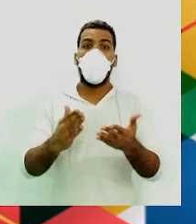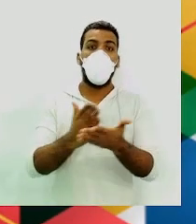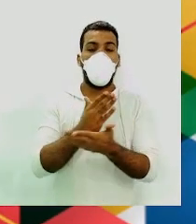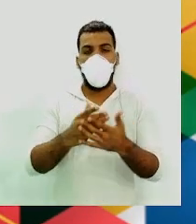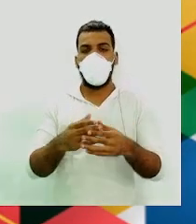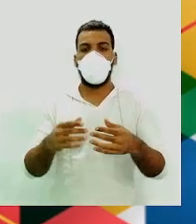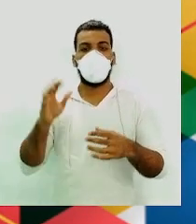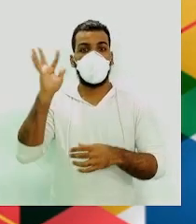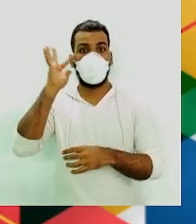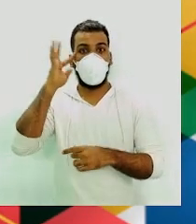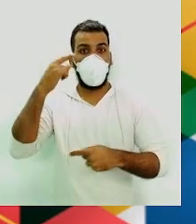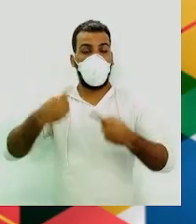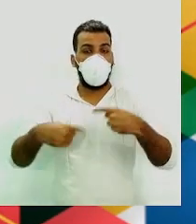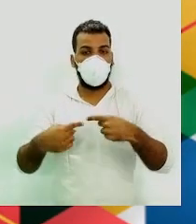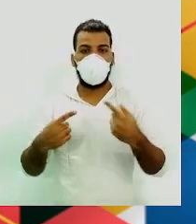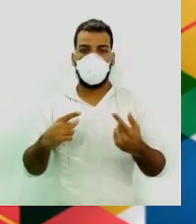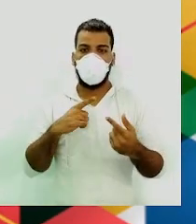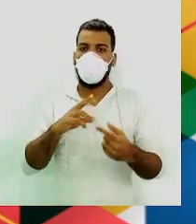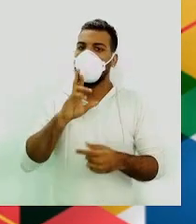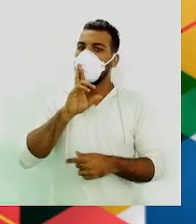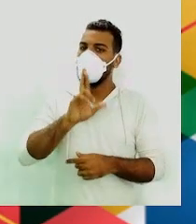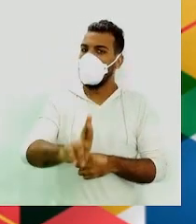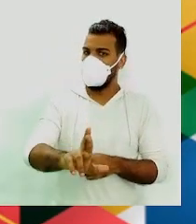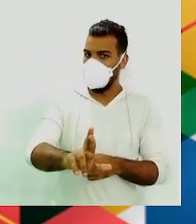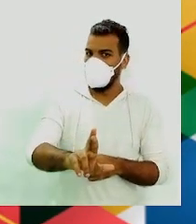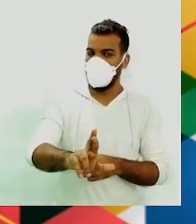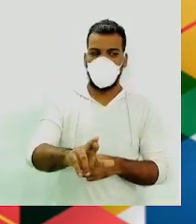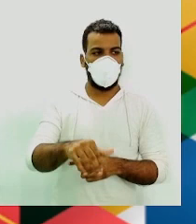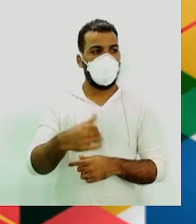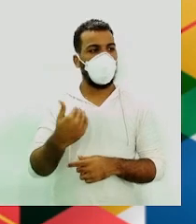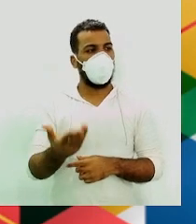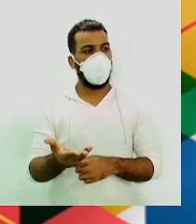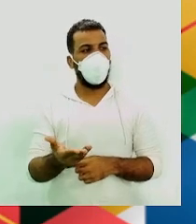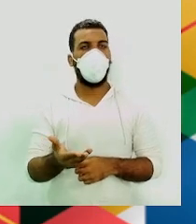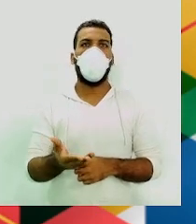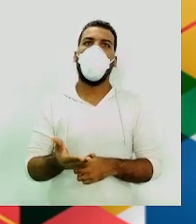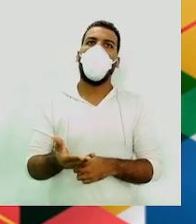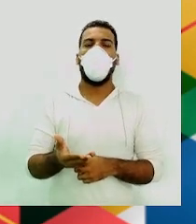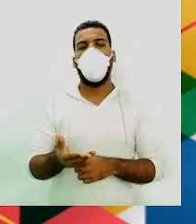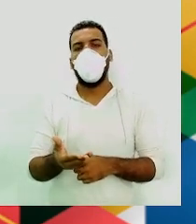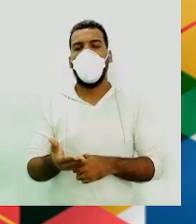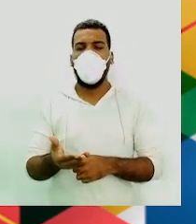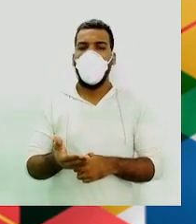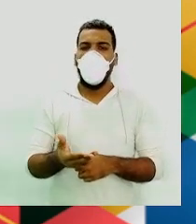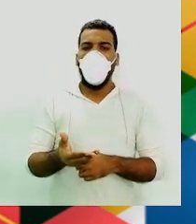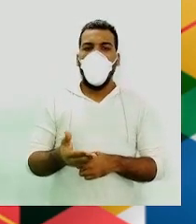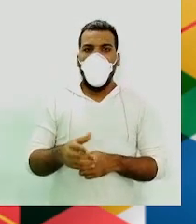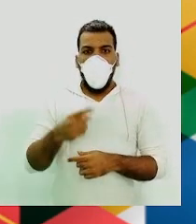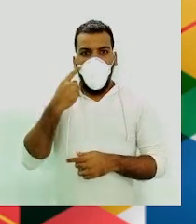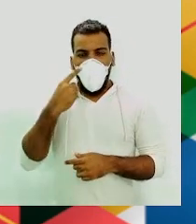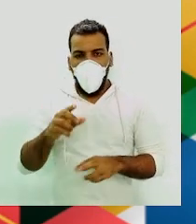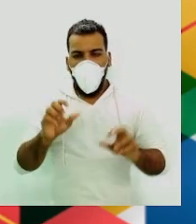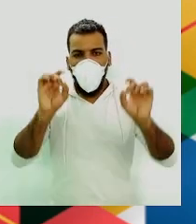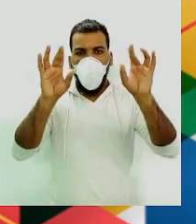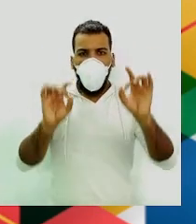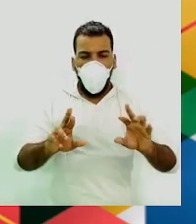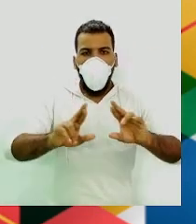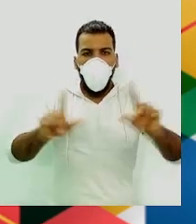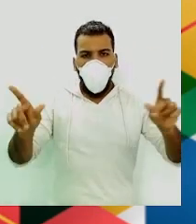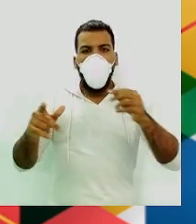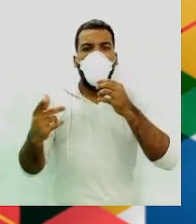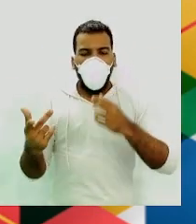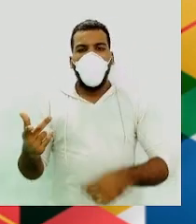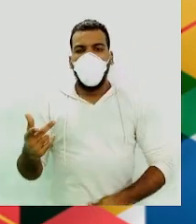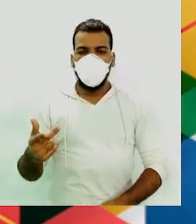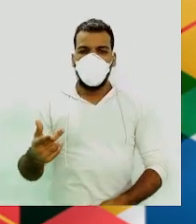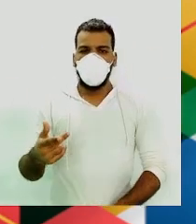filosofia política que devem ser respondidas, que devem ter um olhar especial, diferenciado para isso. O